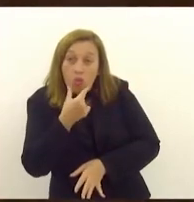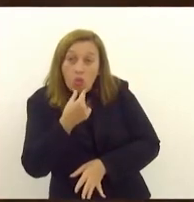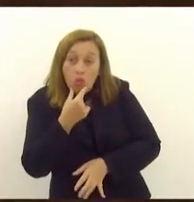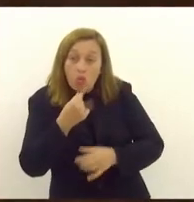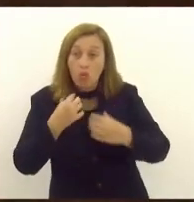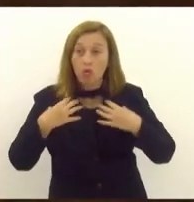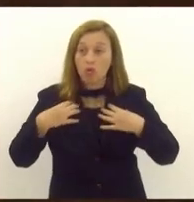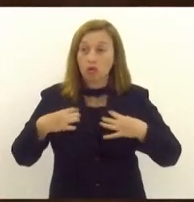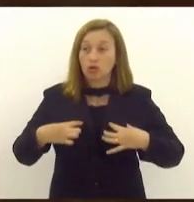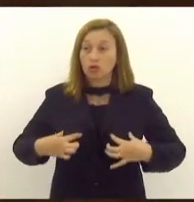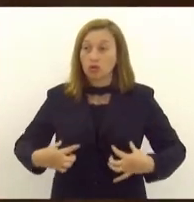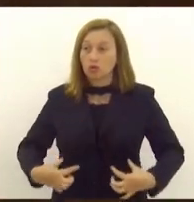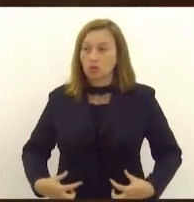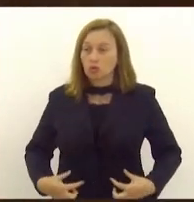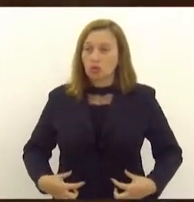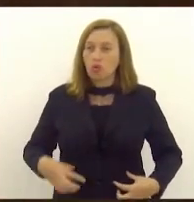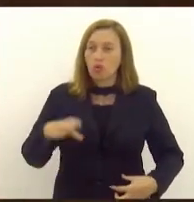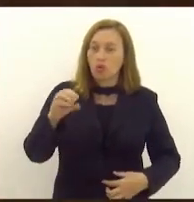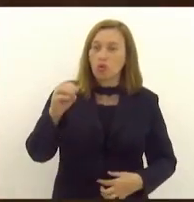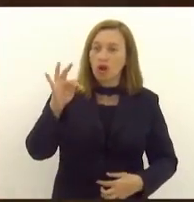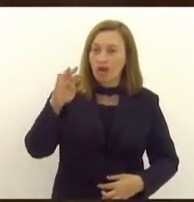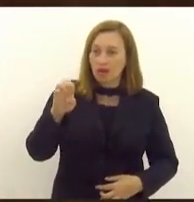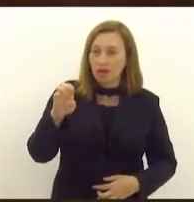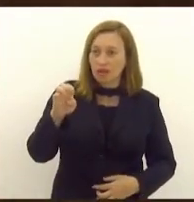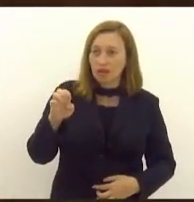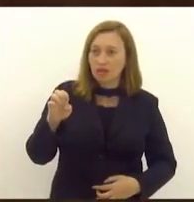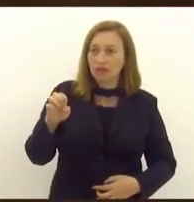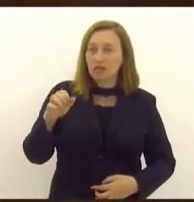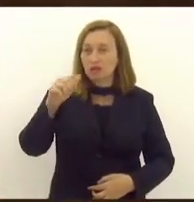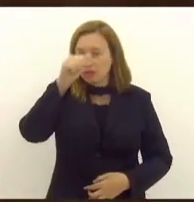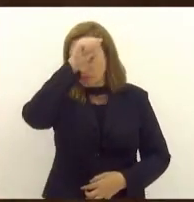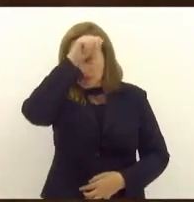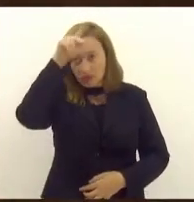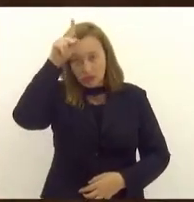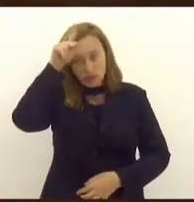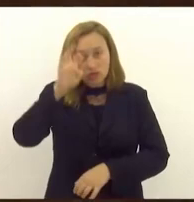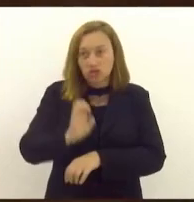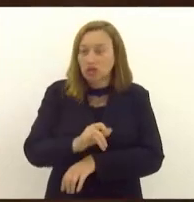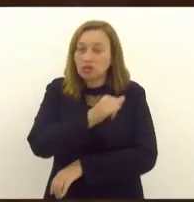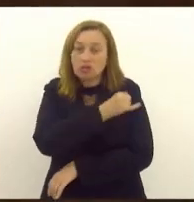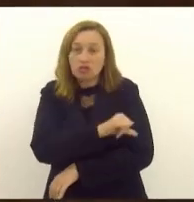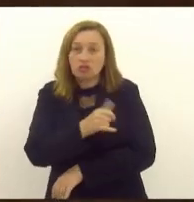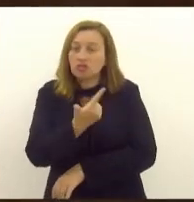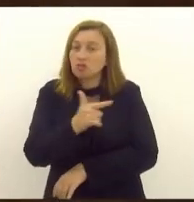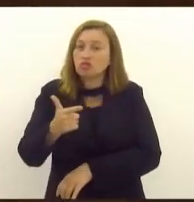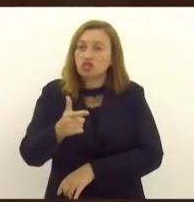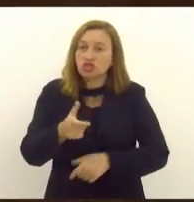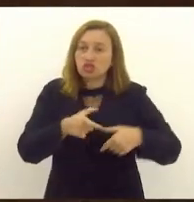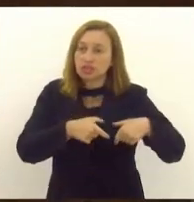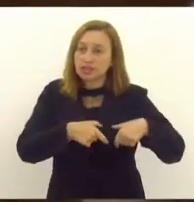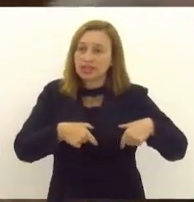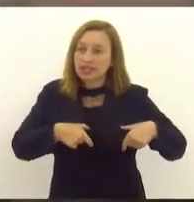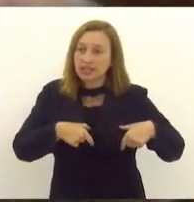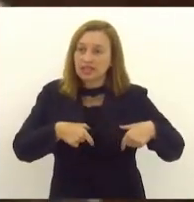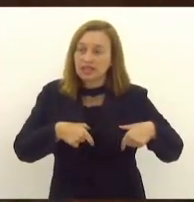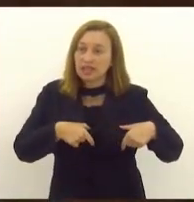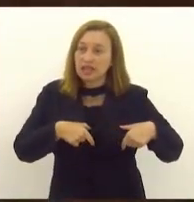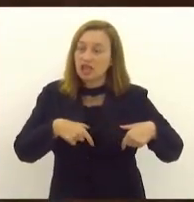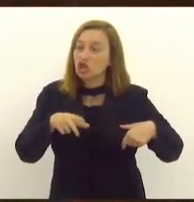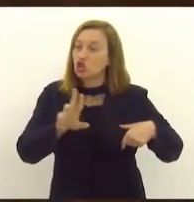com um colete da Prefeitura do Estado do Rio de Janeiro porém é não tinha nenhum crachá de identificação